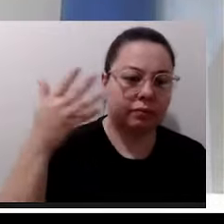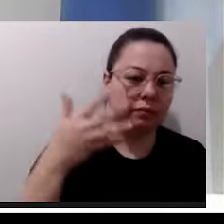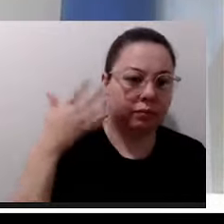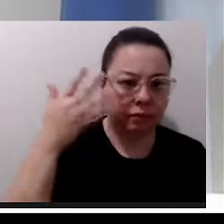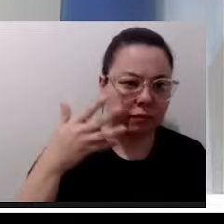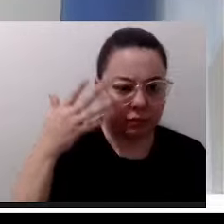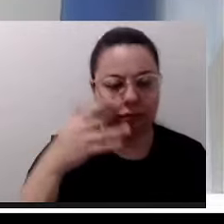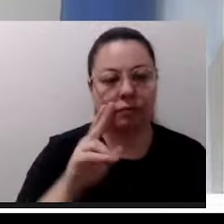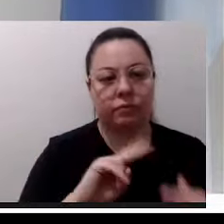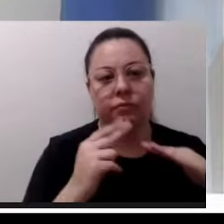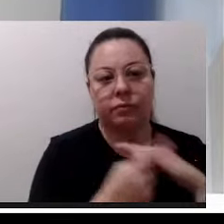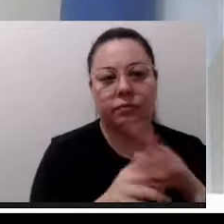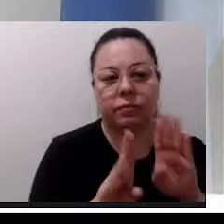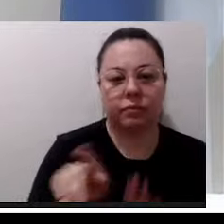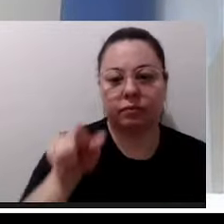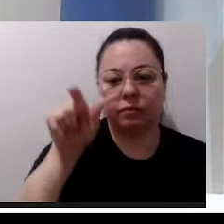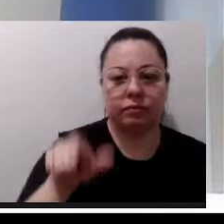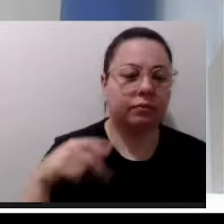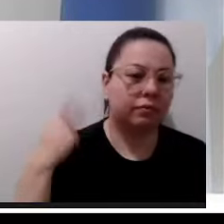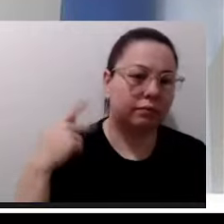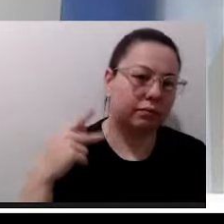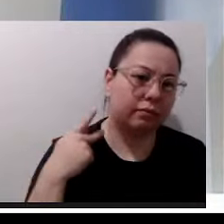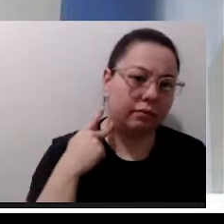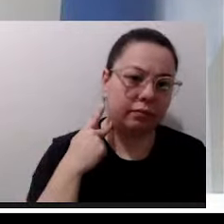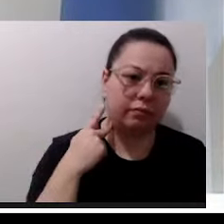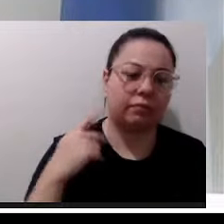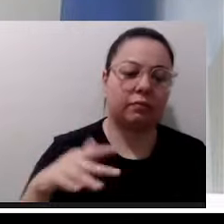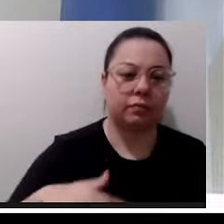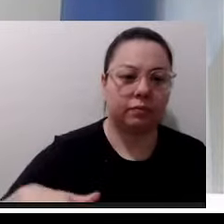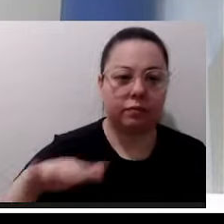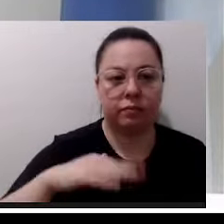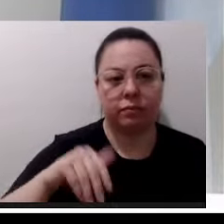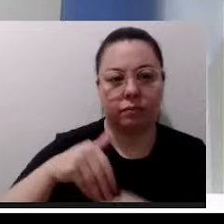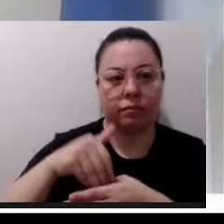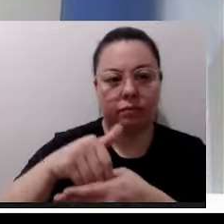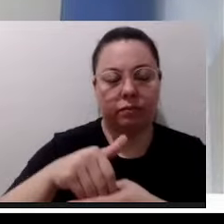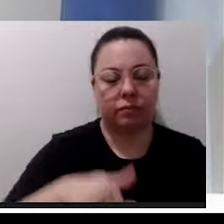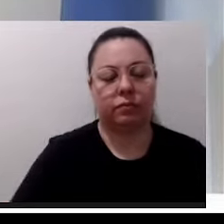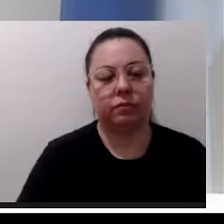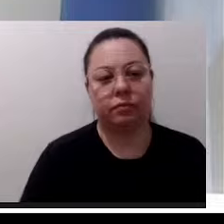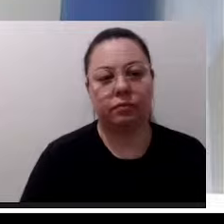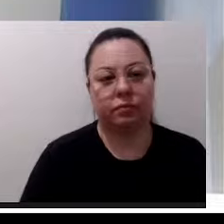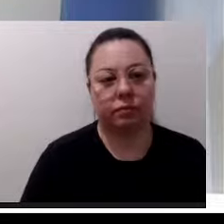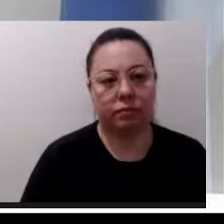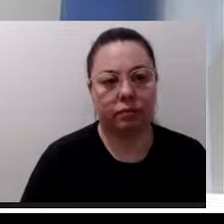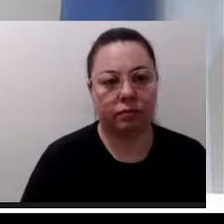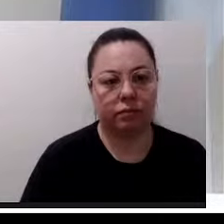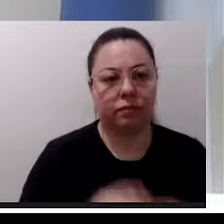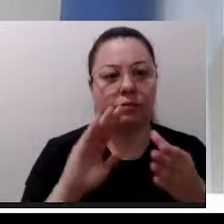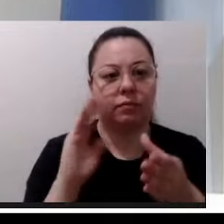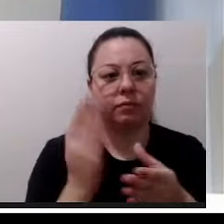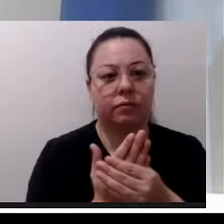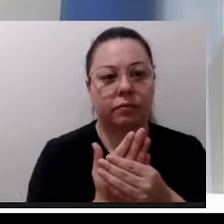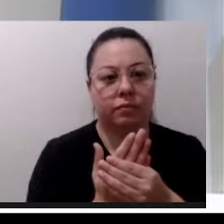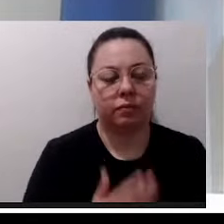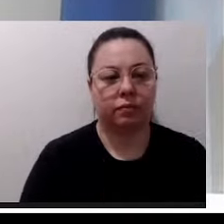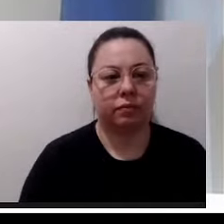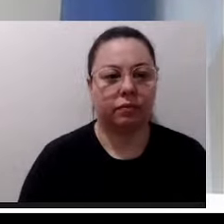eminente procurador regional eleitoral. Feito 3, na pauta, processo